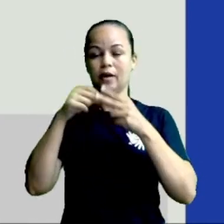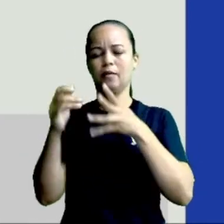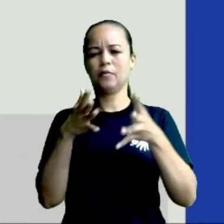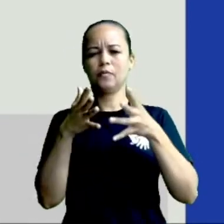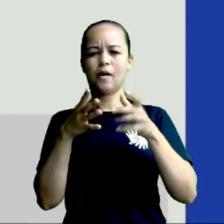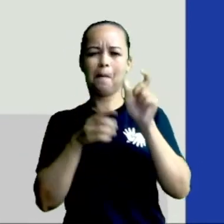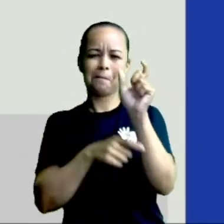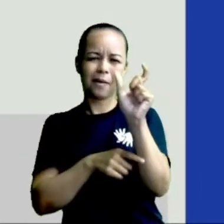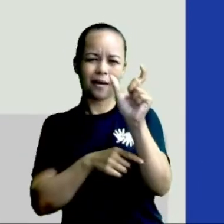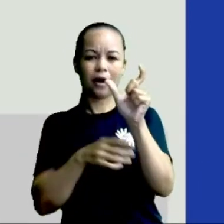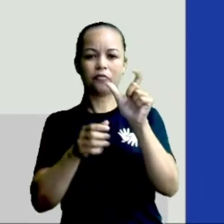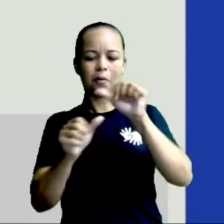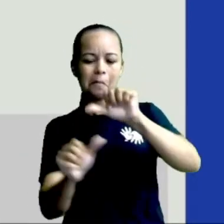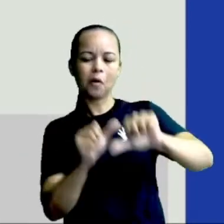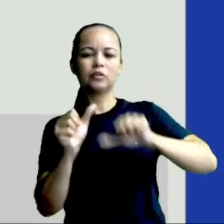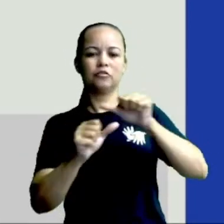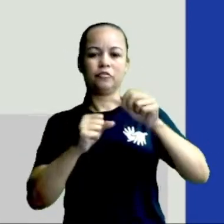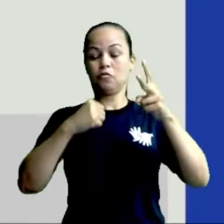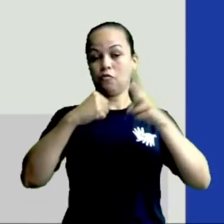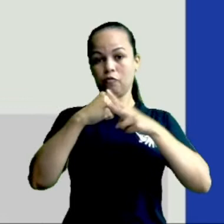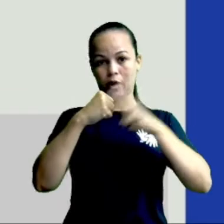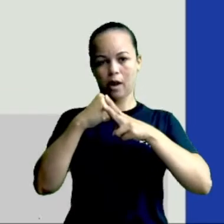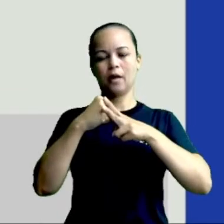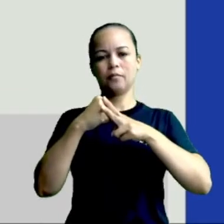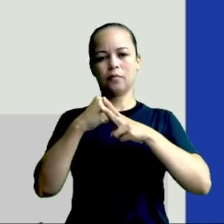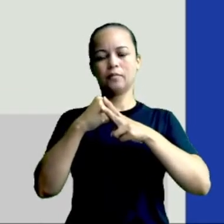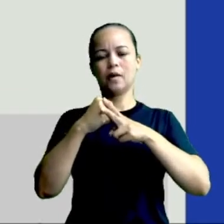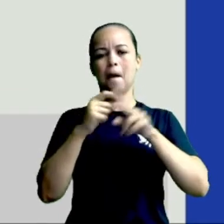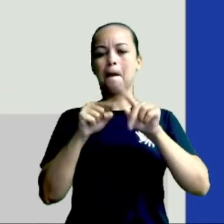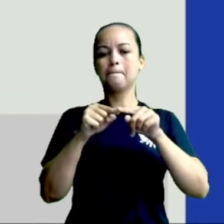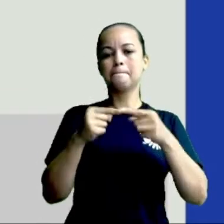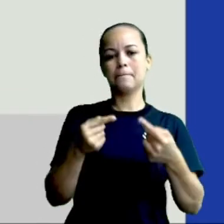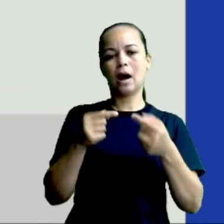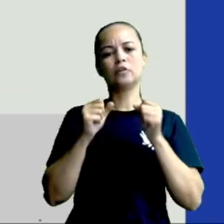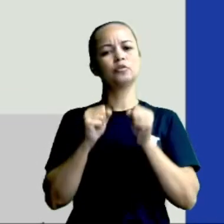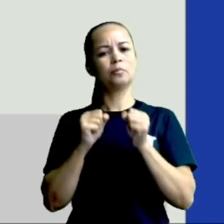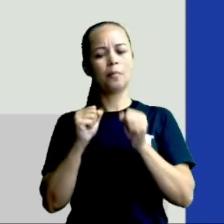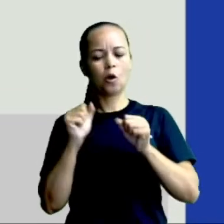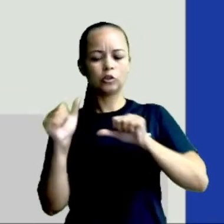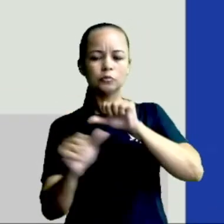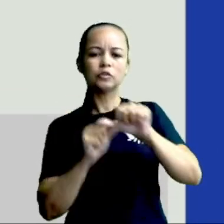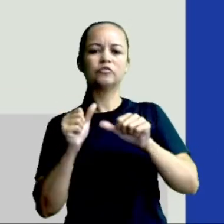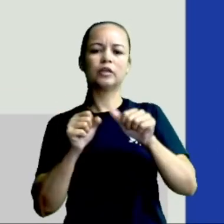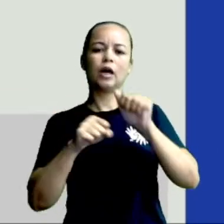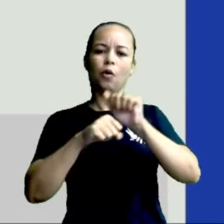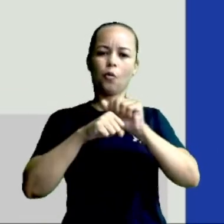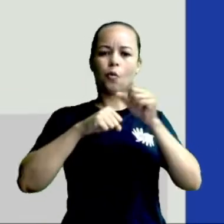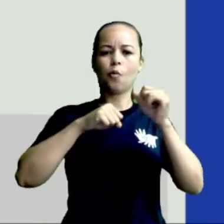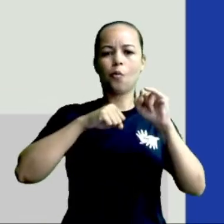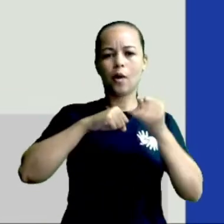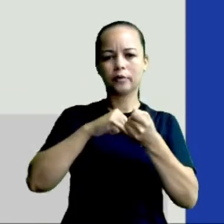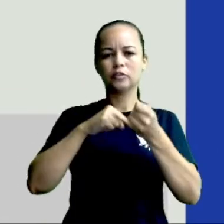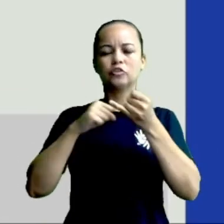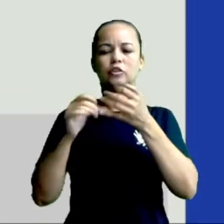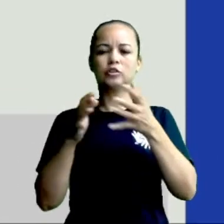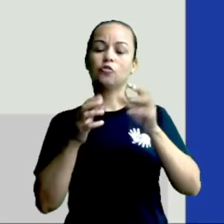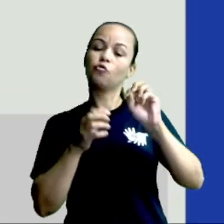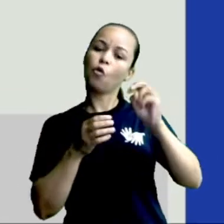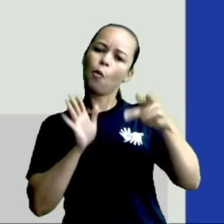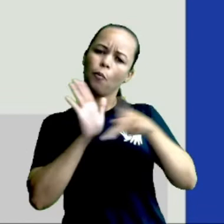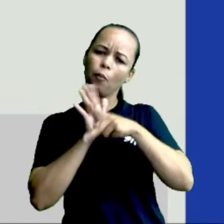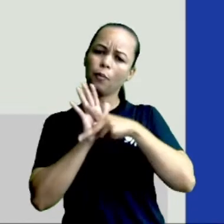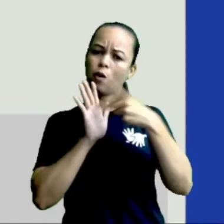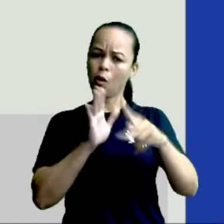a palavra que modifica o verbo, mas também pode modificar o adjetivo ou o próprio